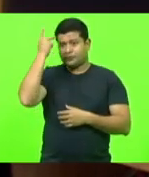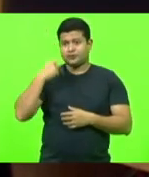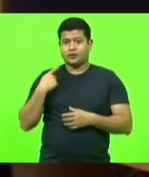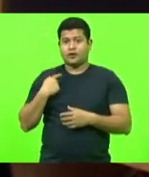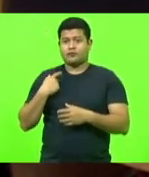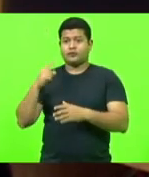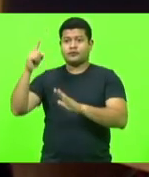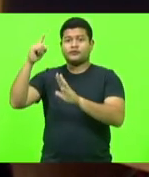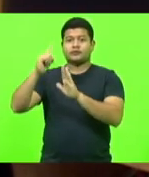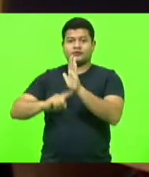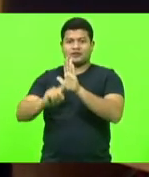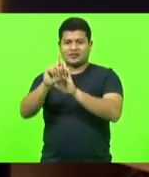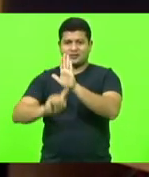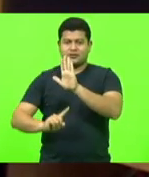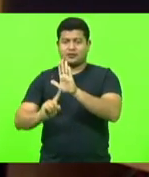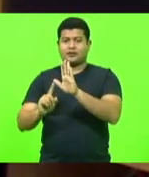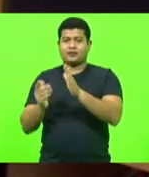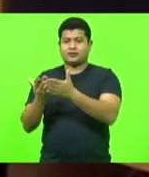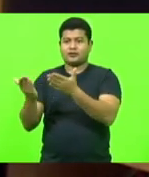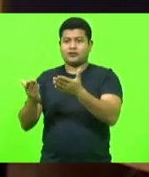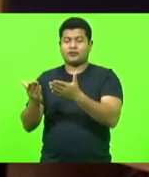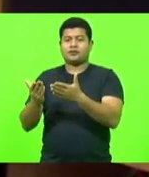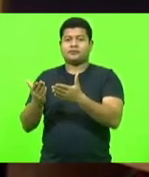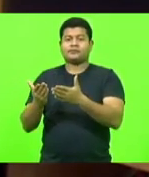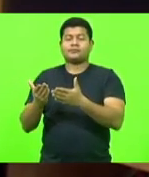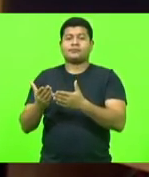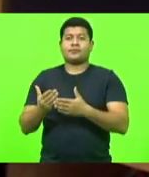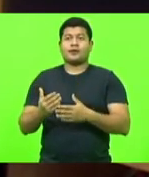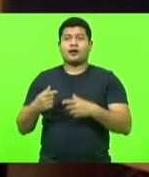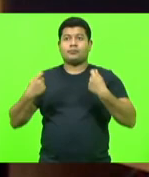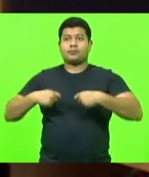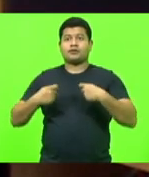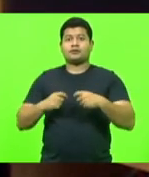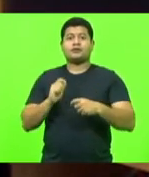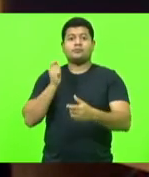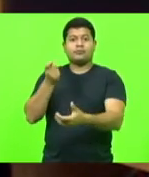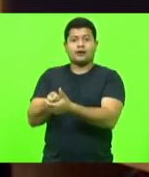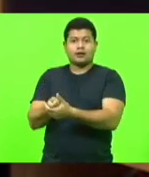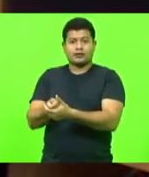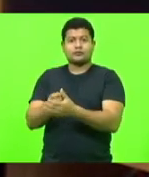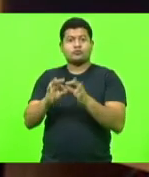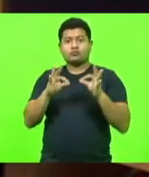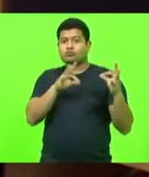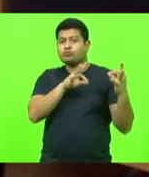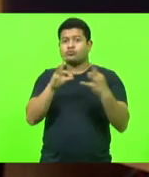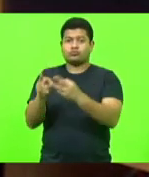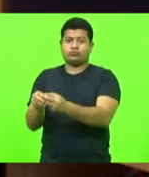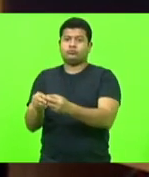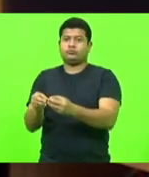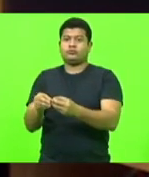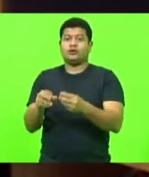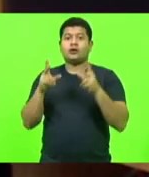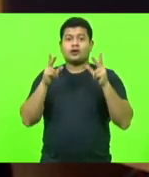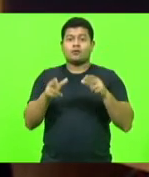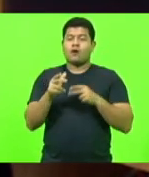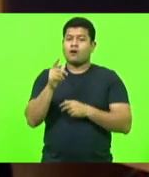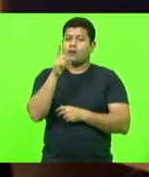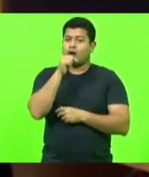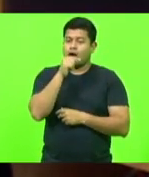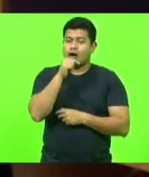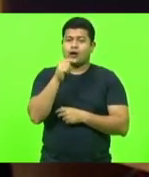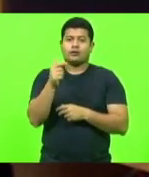relógio da Celesc, ela tem que botar em dia todas as faturas, assim também na questão da água e do